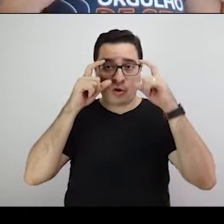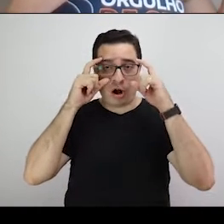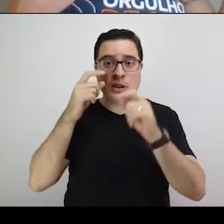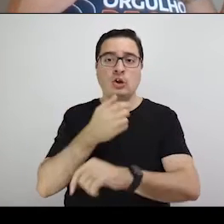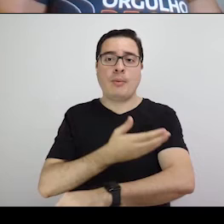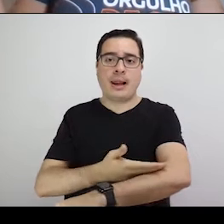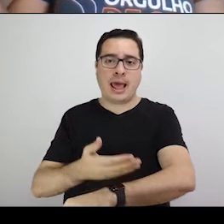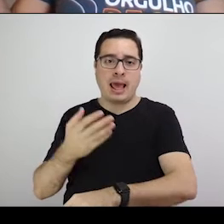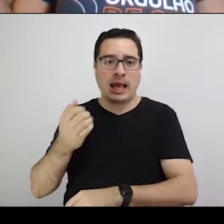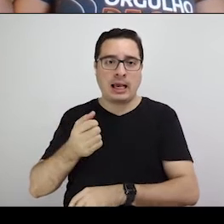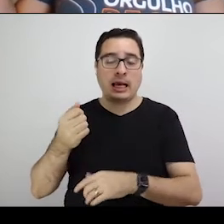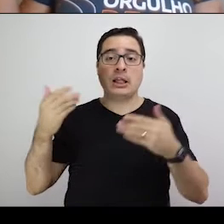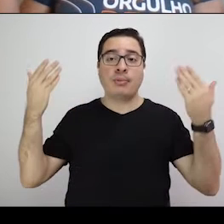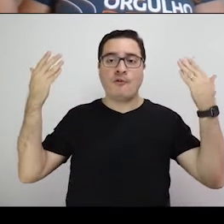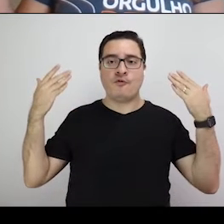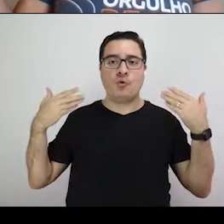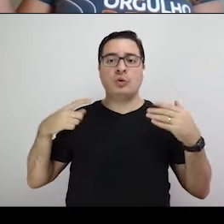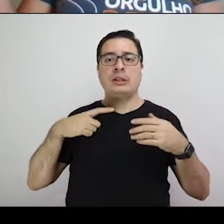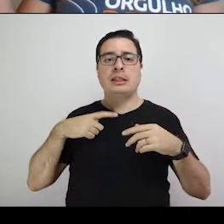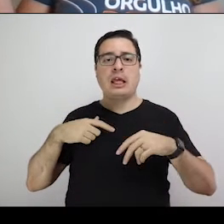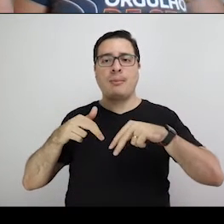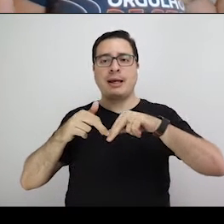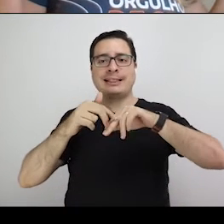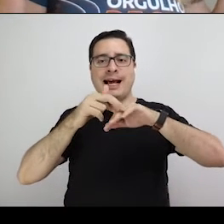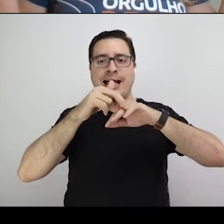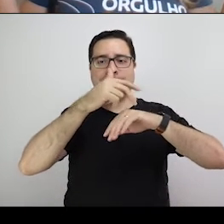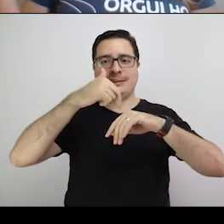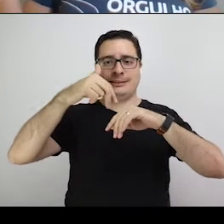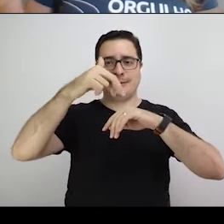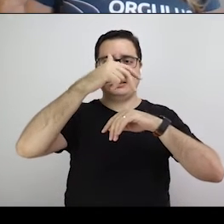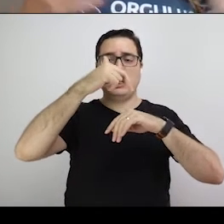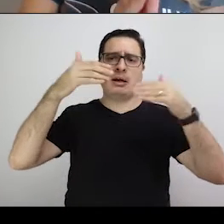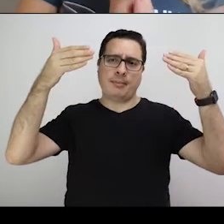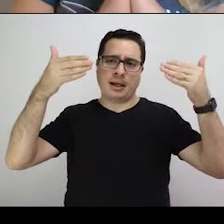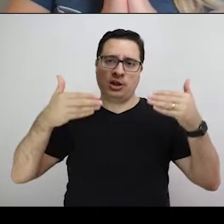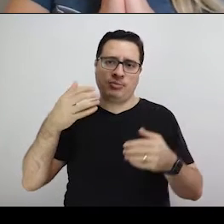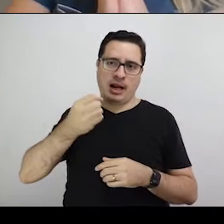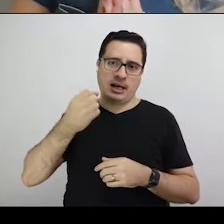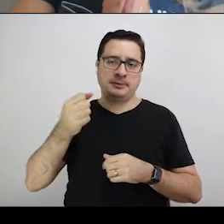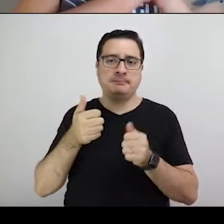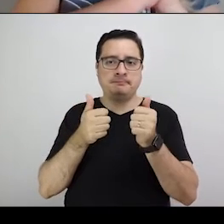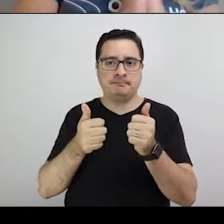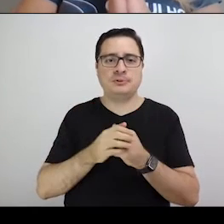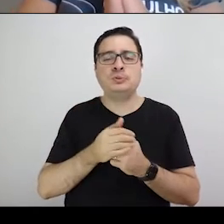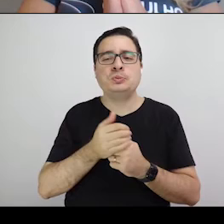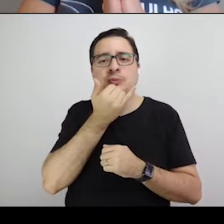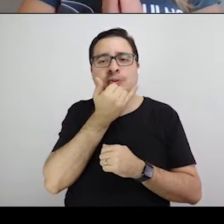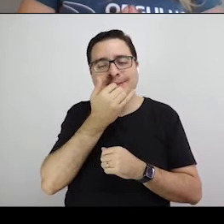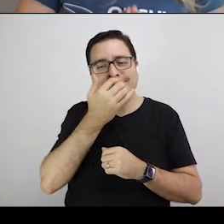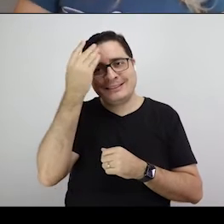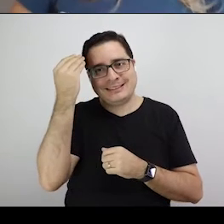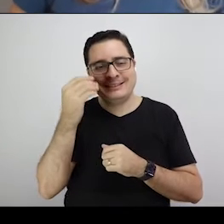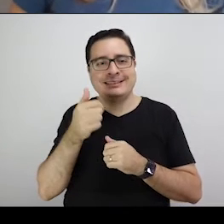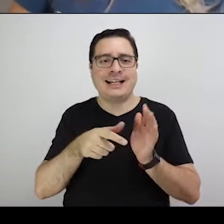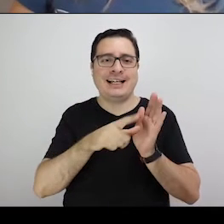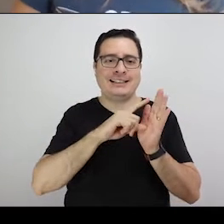e o meu fundo tem uma escada com uma parede branca, tá? Desculpa por não ter feito antes